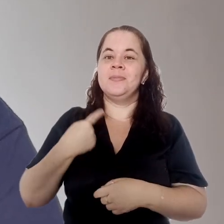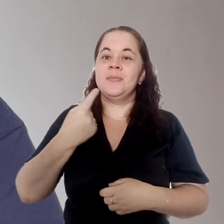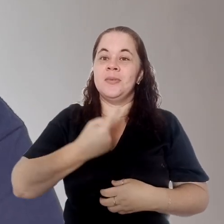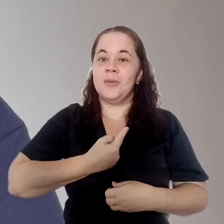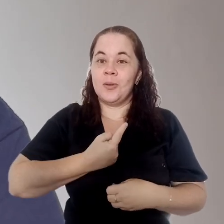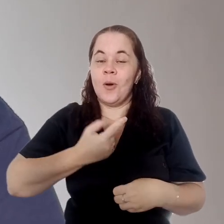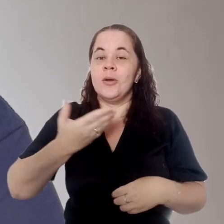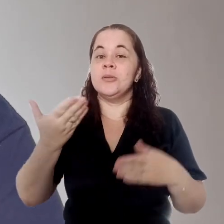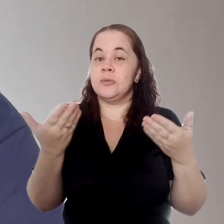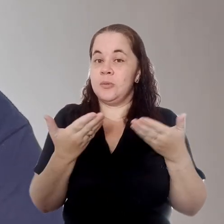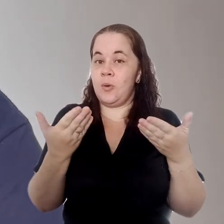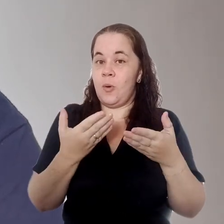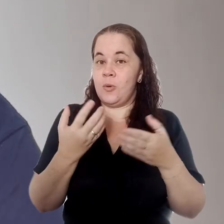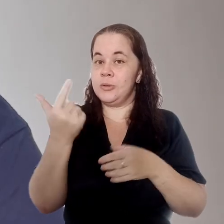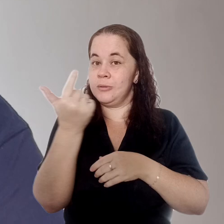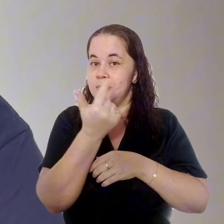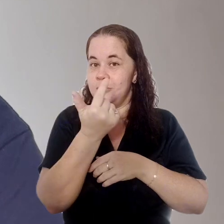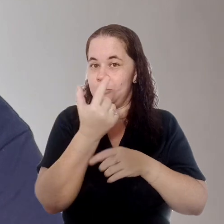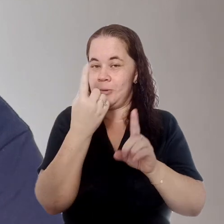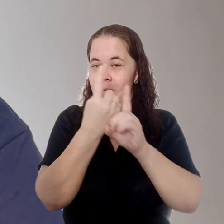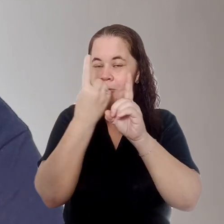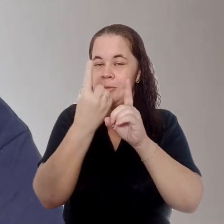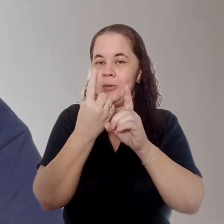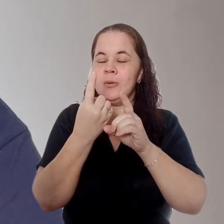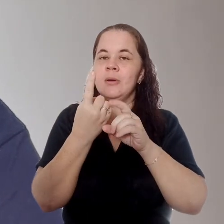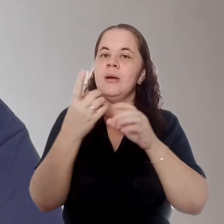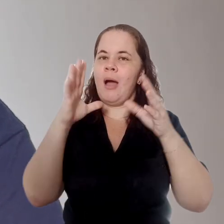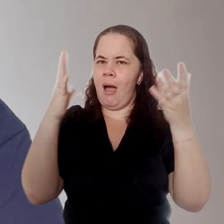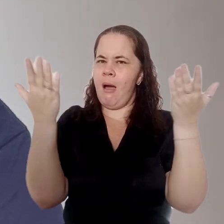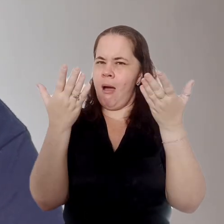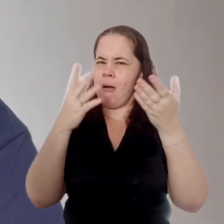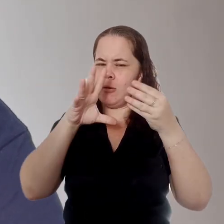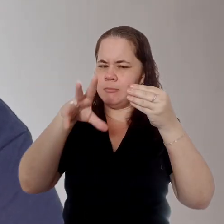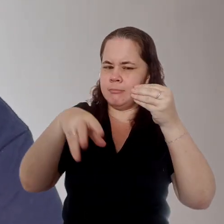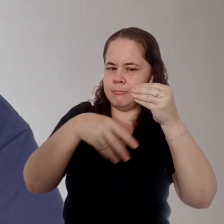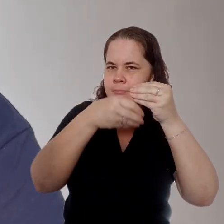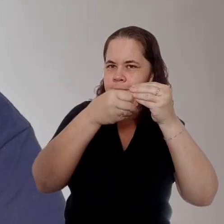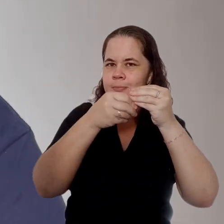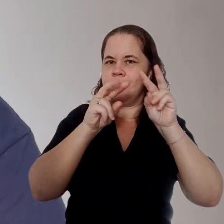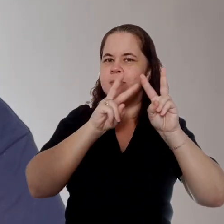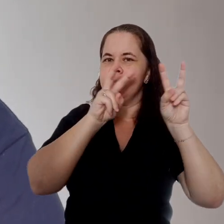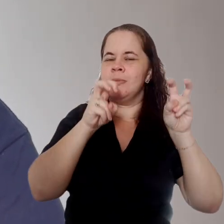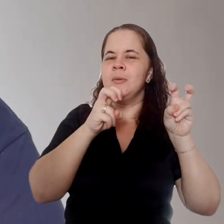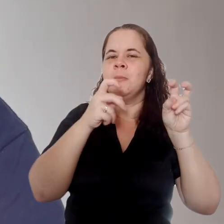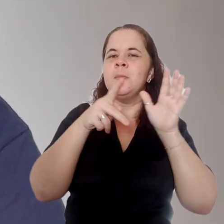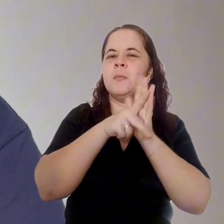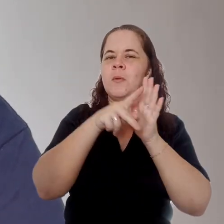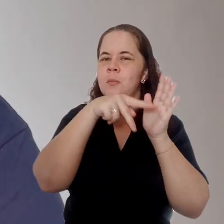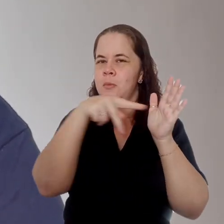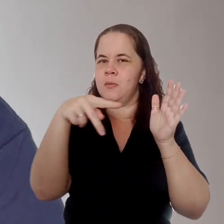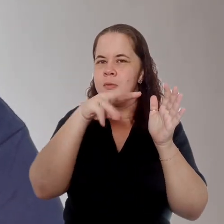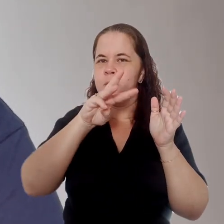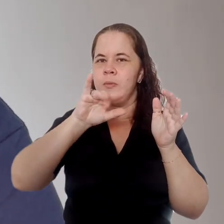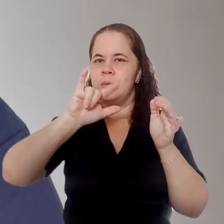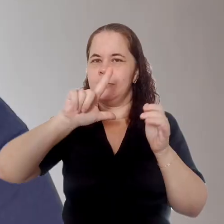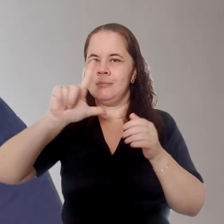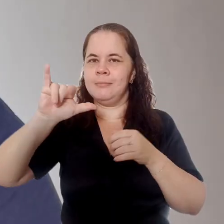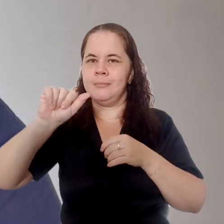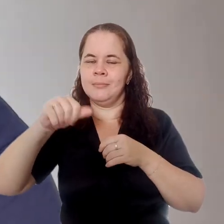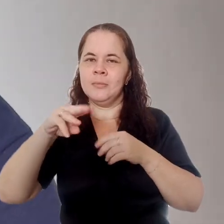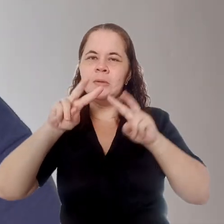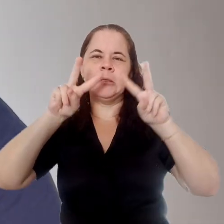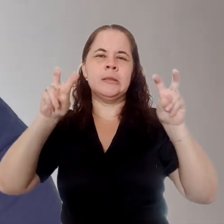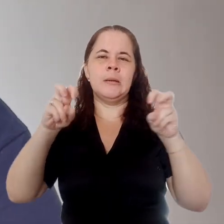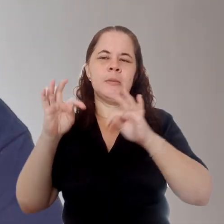segundo encontro, retomando aí o que o nosso professor William tinha falado sobre a infância